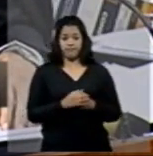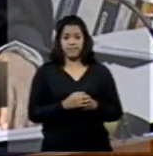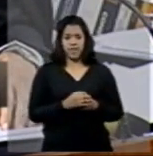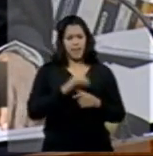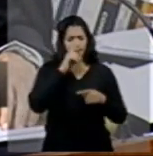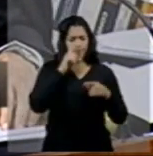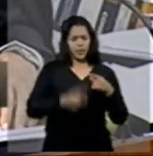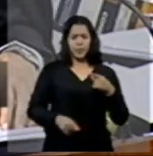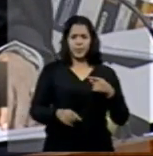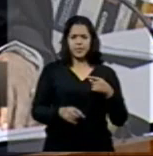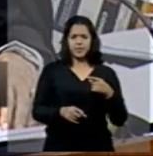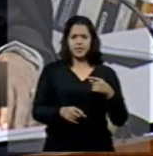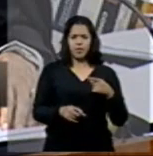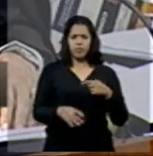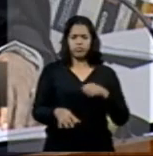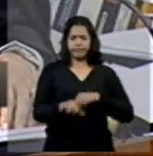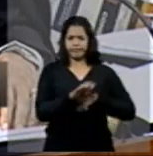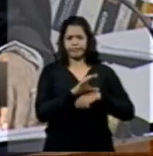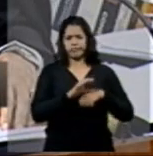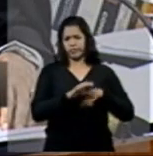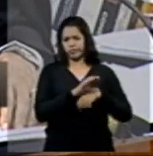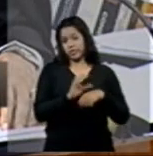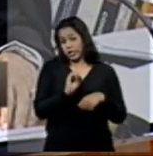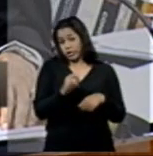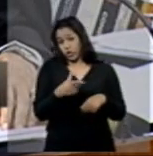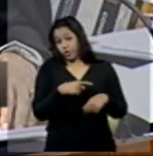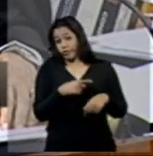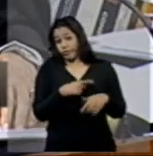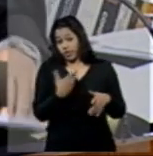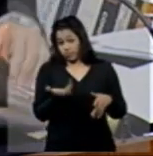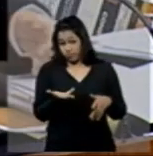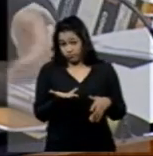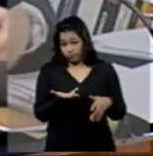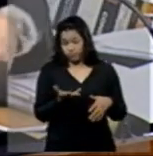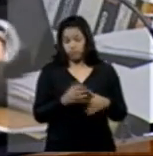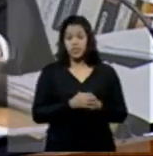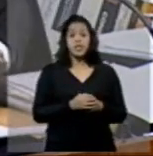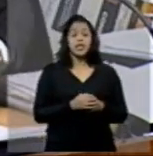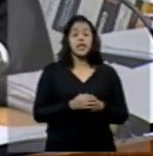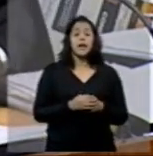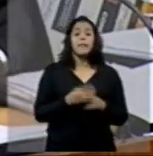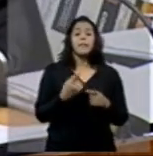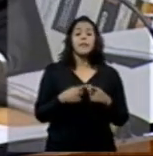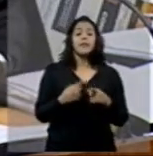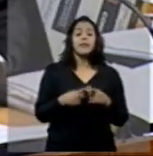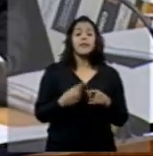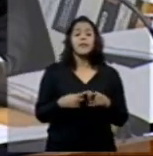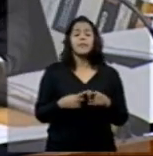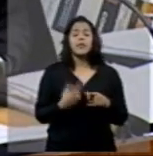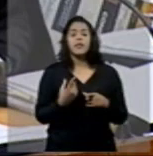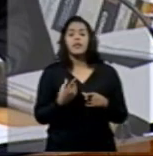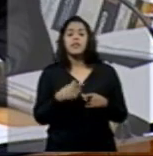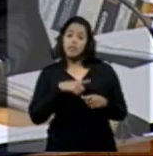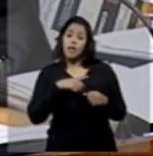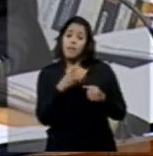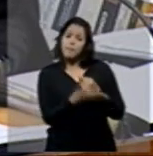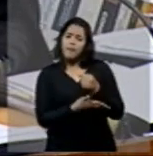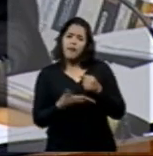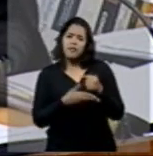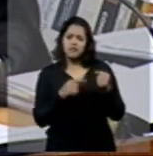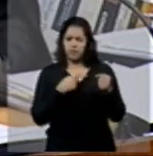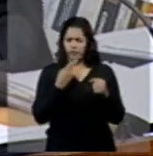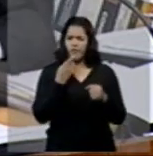vedação constitucional, ou eventual existência de vedação constitucional, pelos bem lançados fundamentos, não